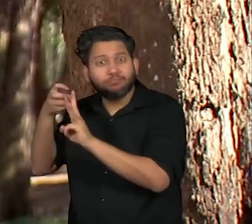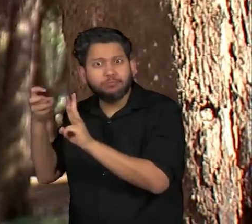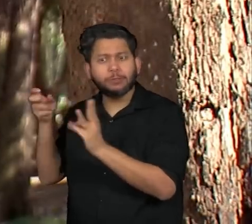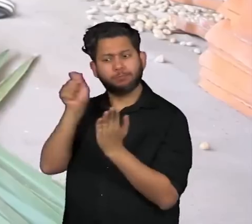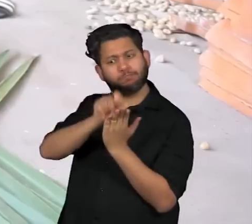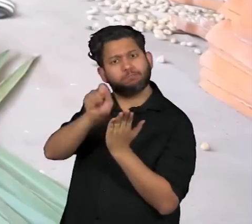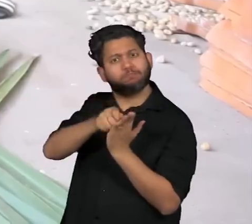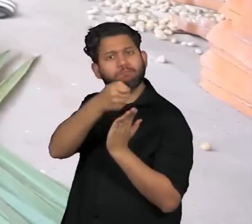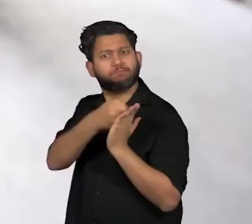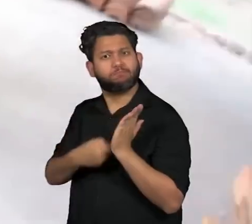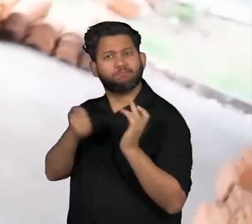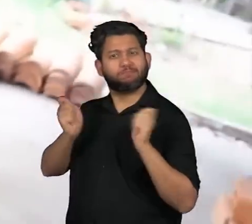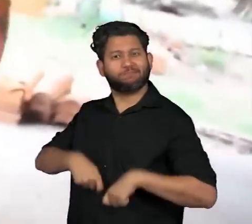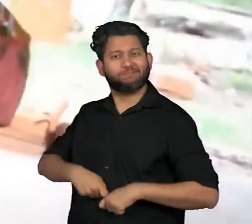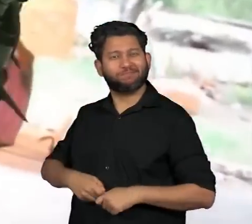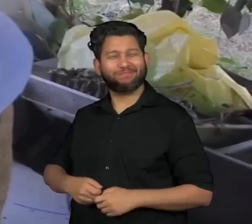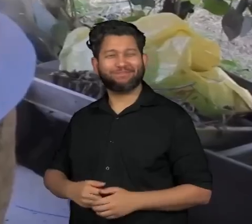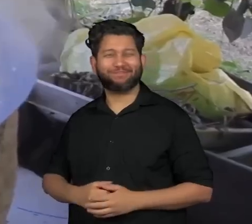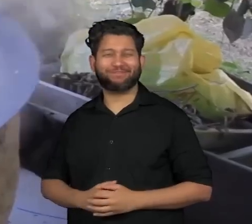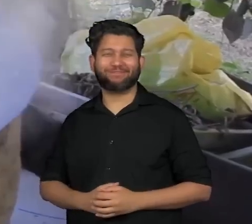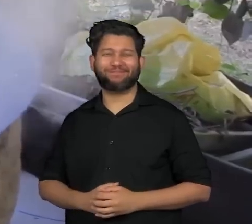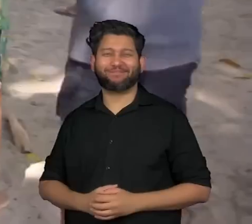indígena.